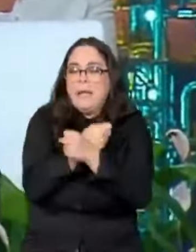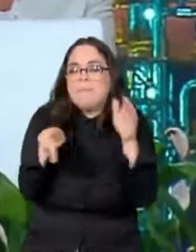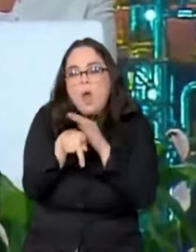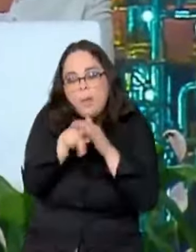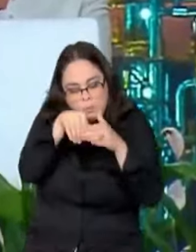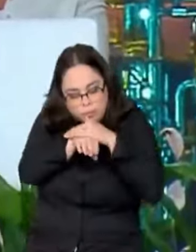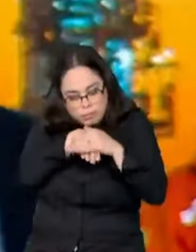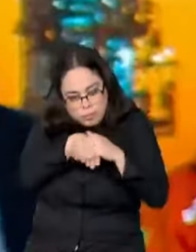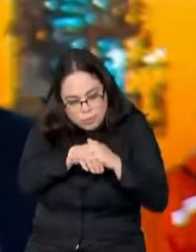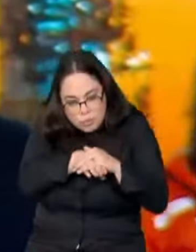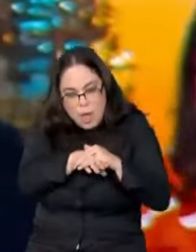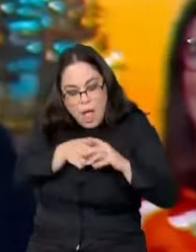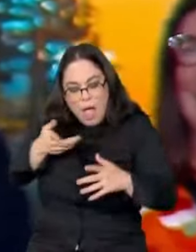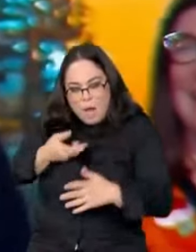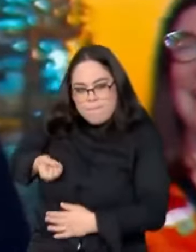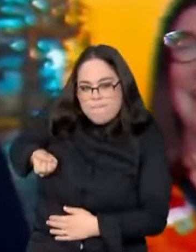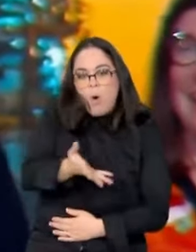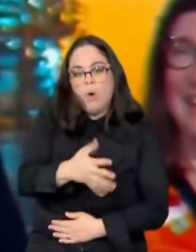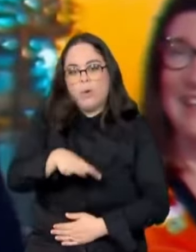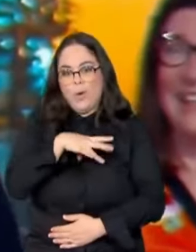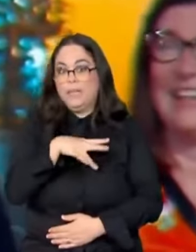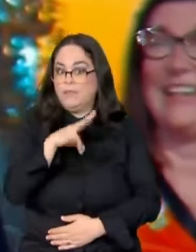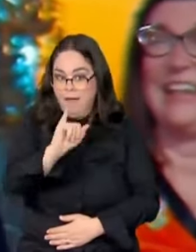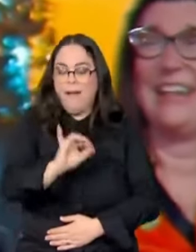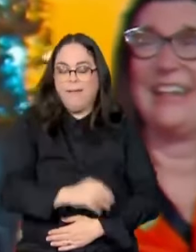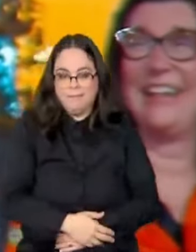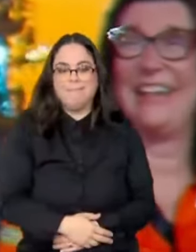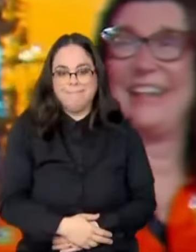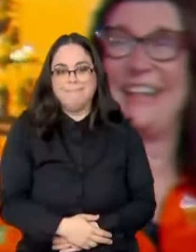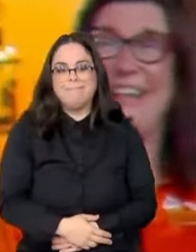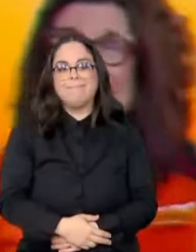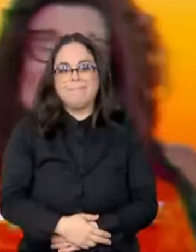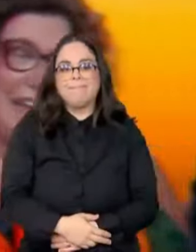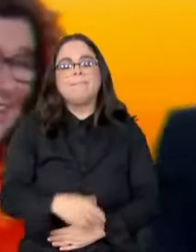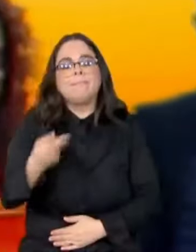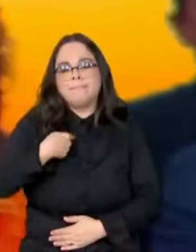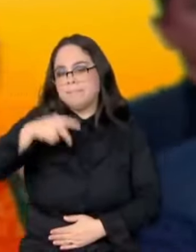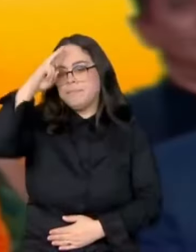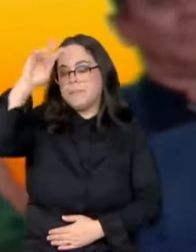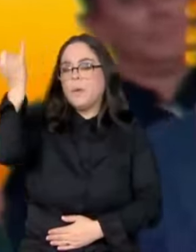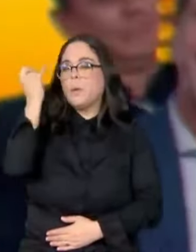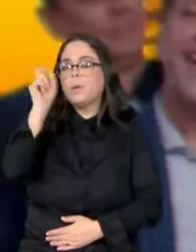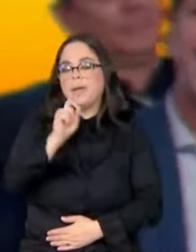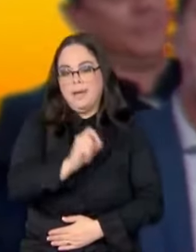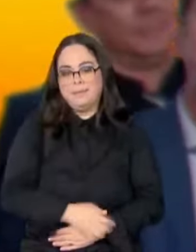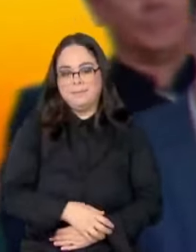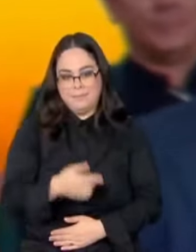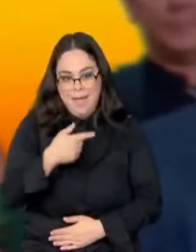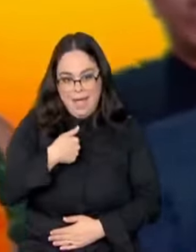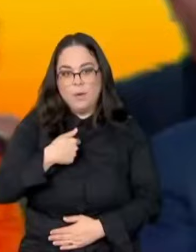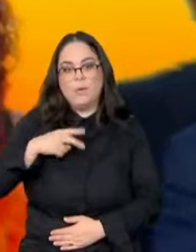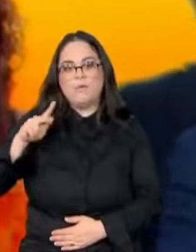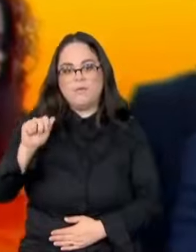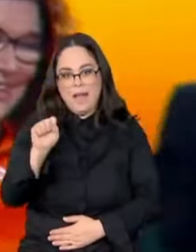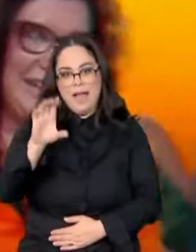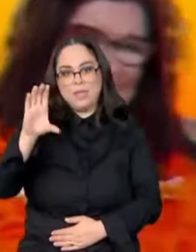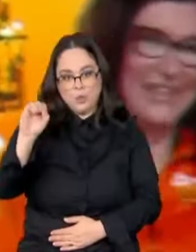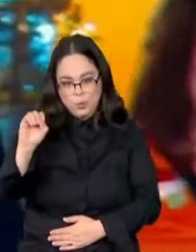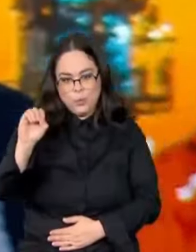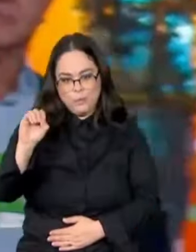marcar quando ele estrear no Corinthians. E aí eu lembro de uma história. O Roberto, eu sou vascaíno.